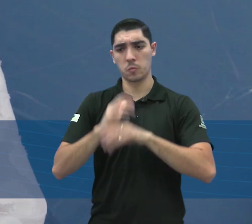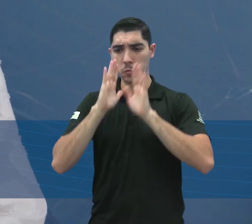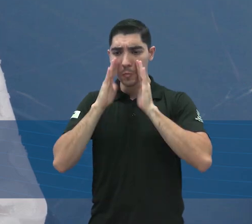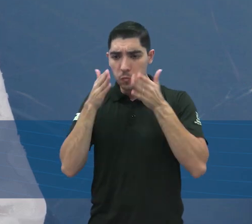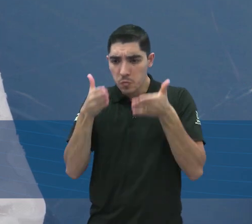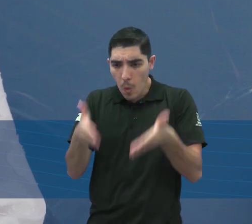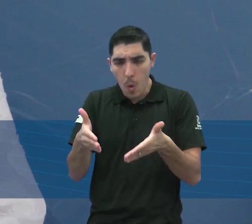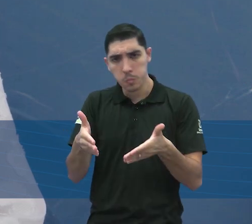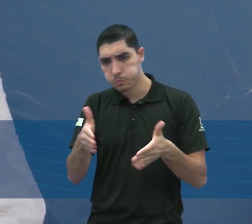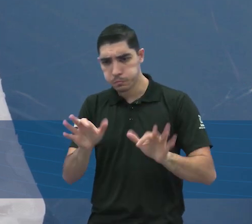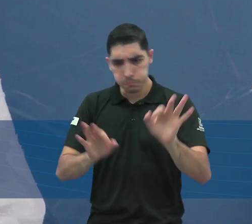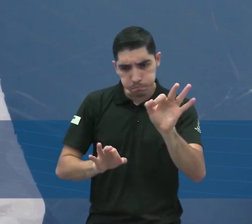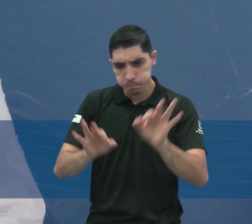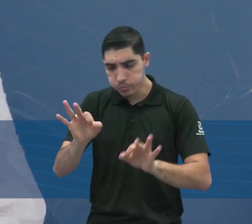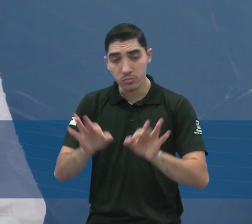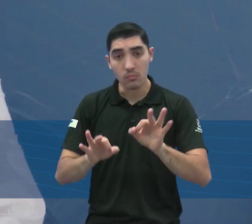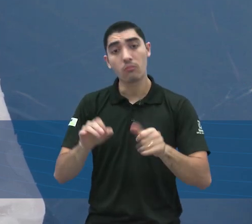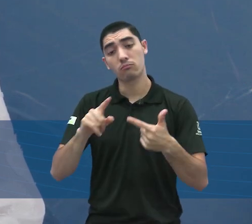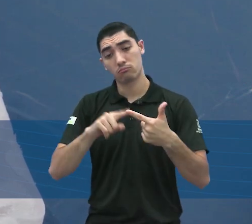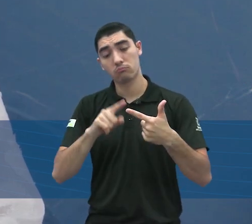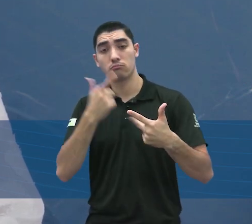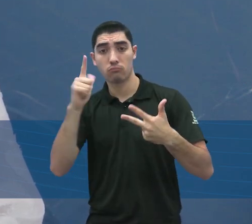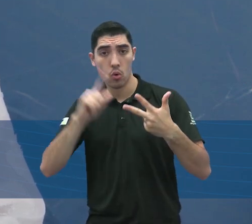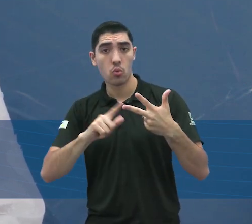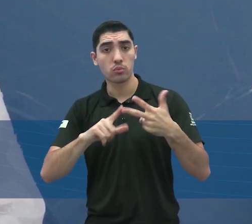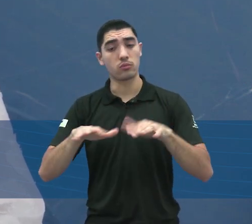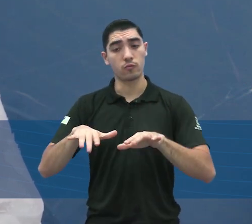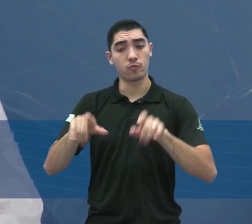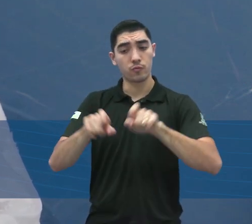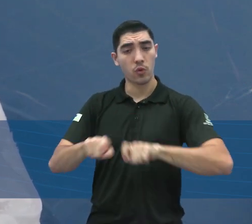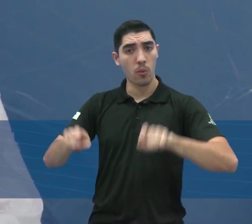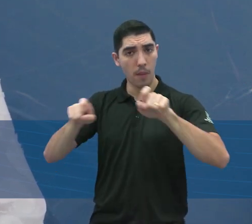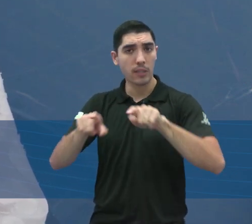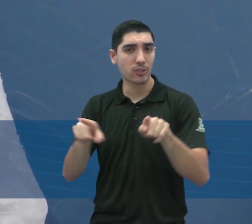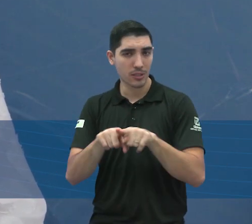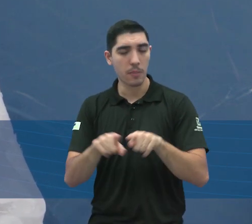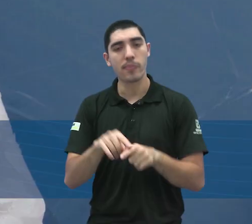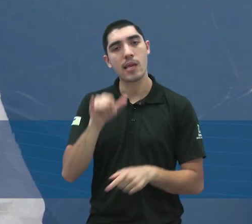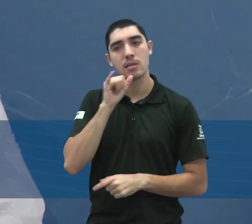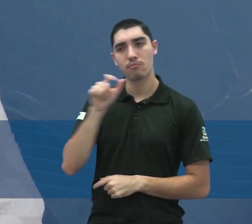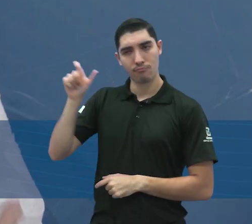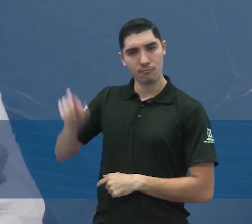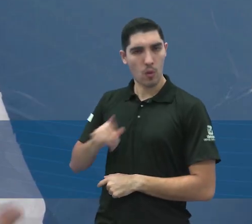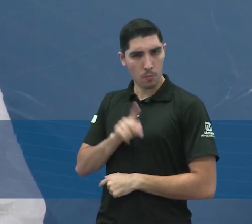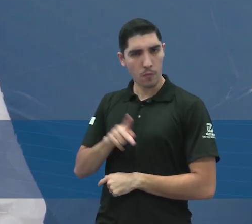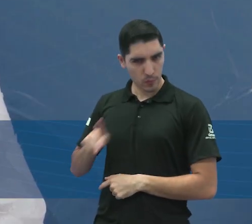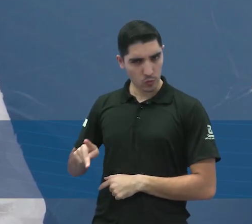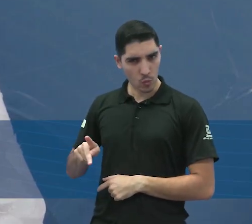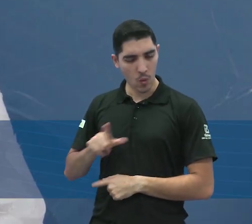e outros também ligados, por exemplo, à informática, né? Então, o que o professor Laureano disse